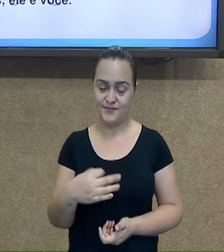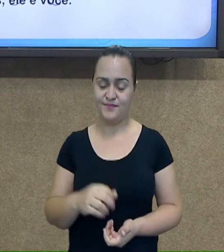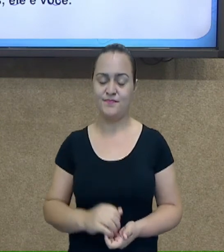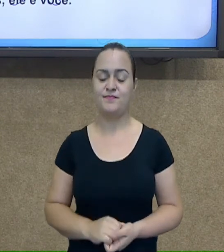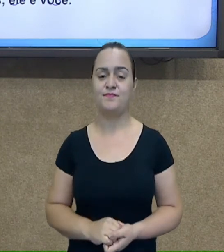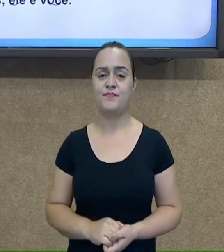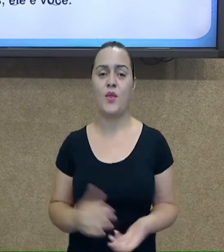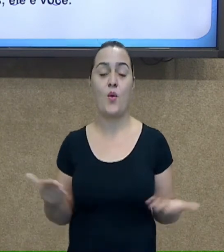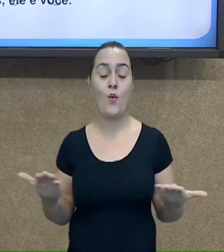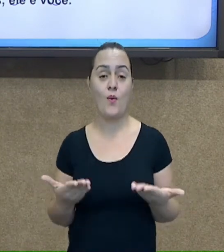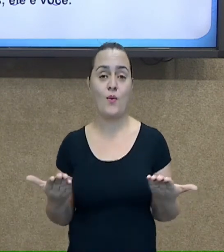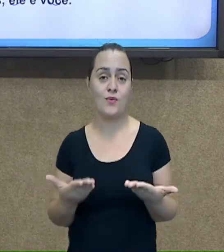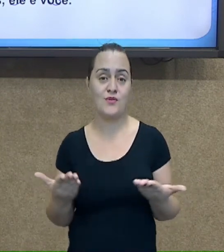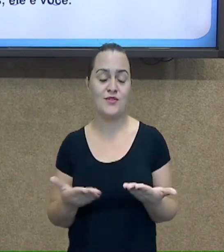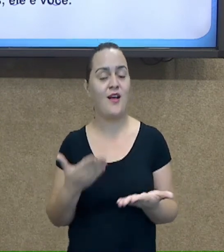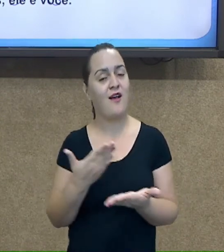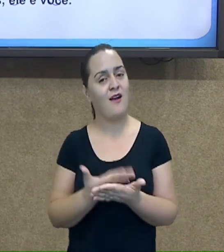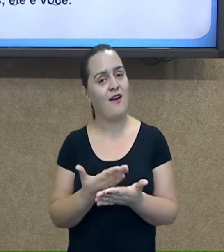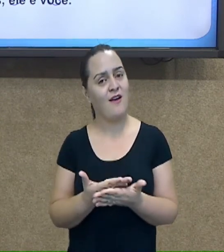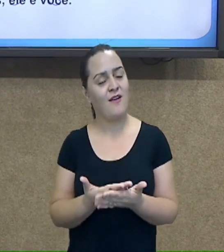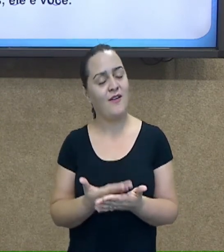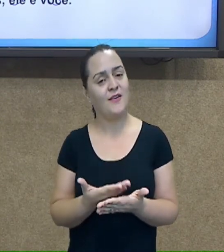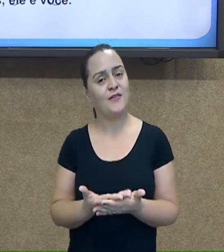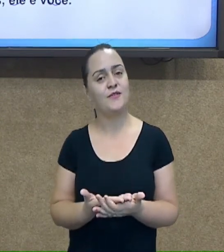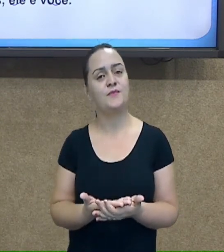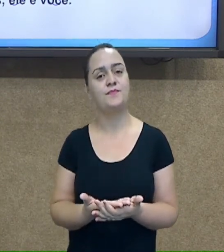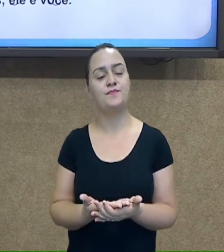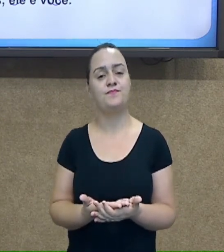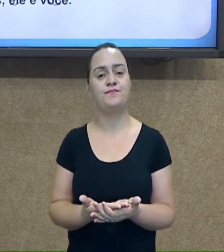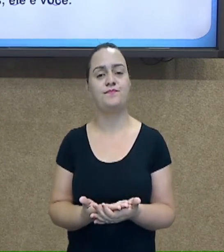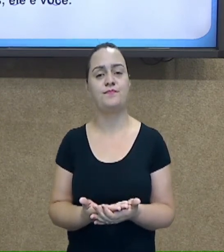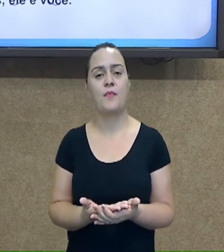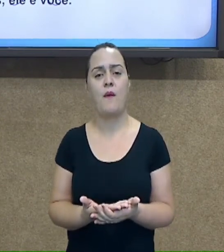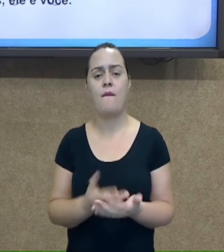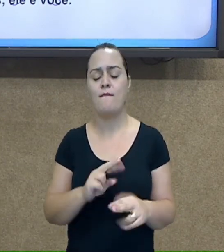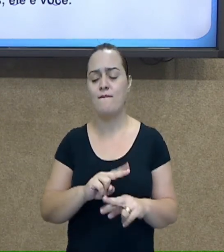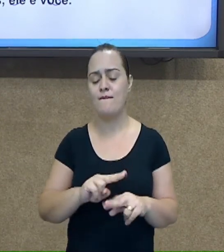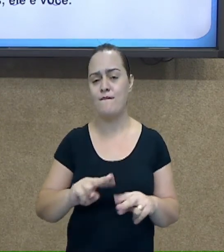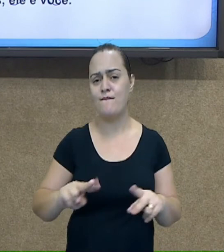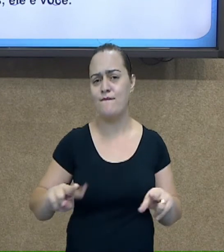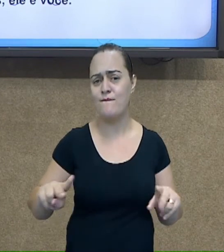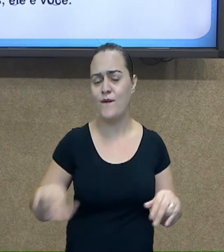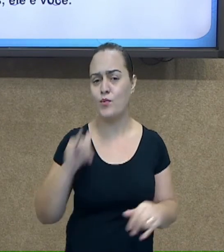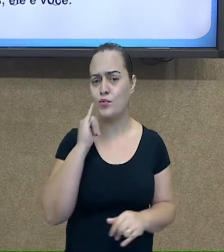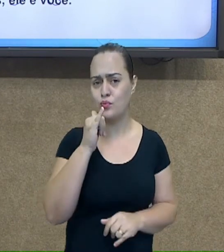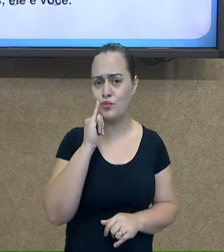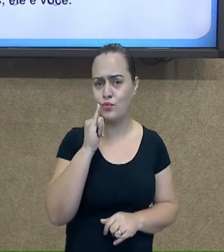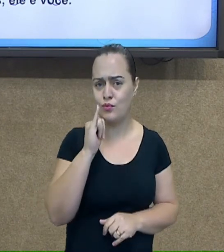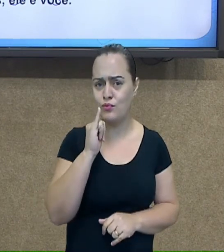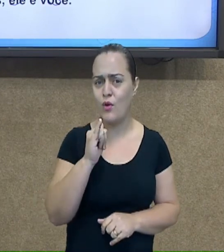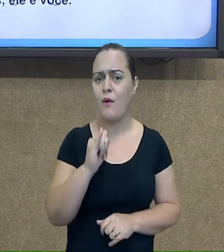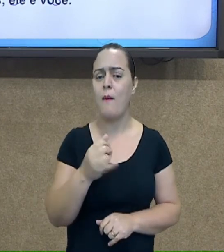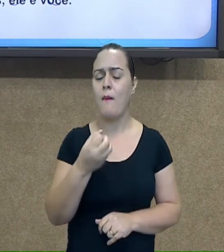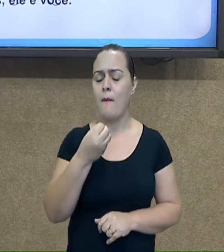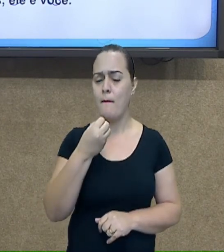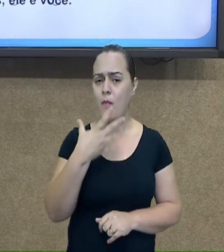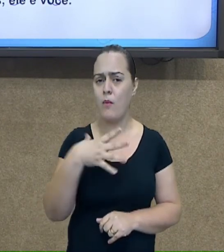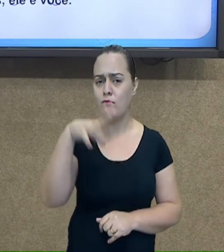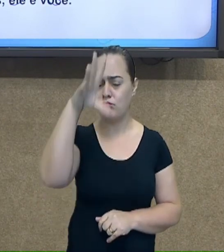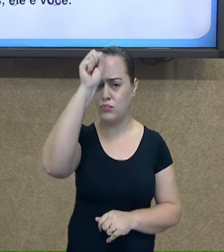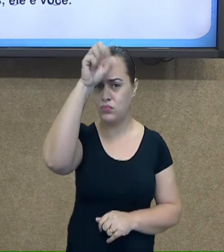esta foi a nossa aula de hoje. Conteúdos muito interessantes, mas você